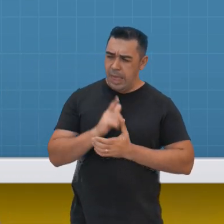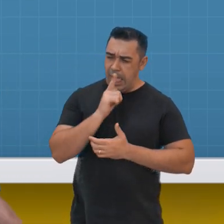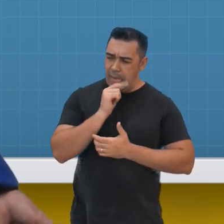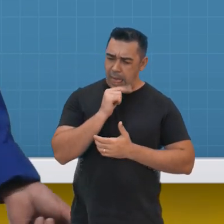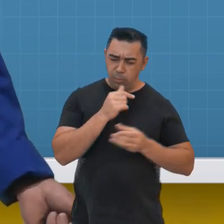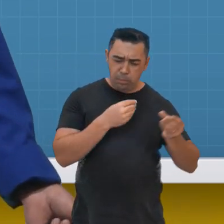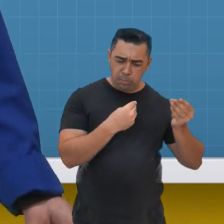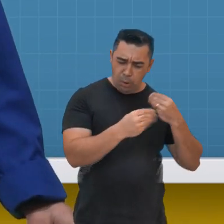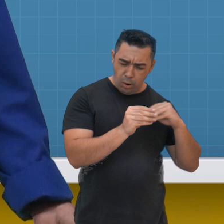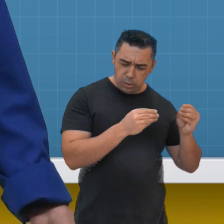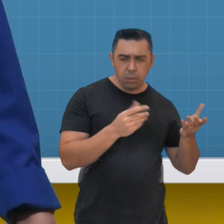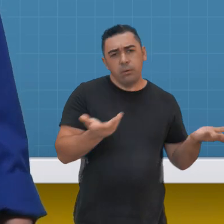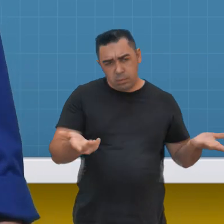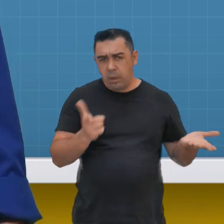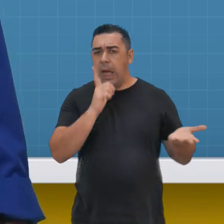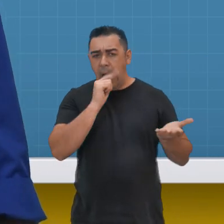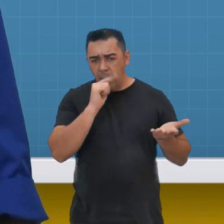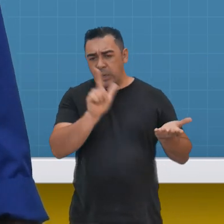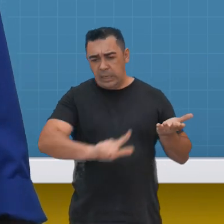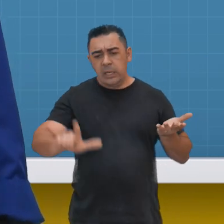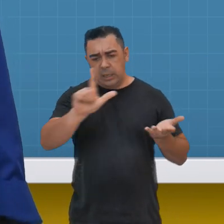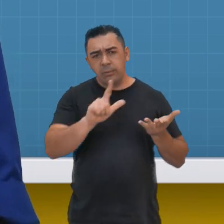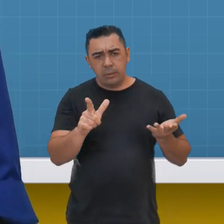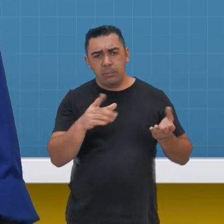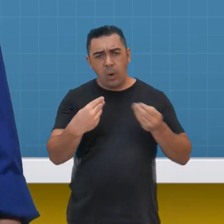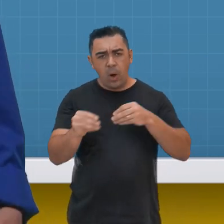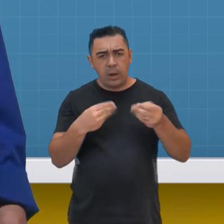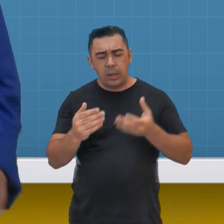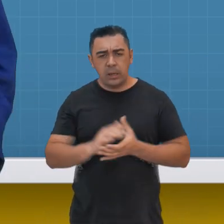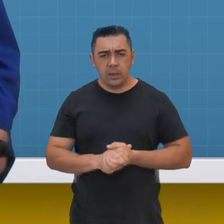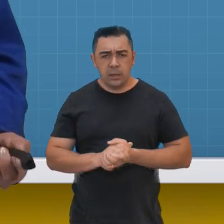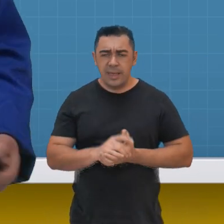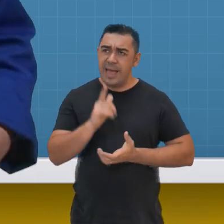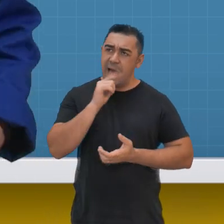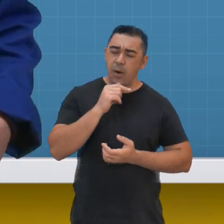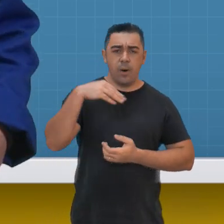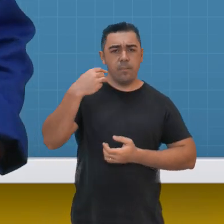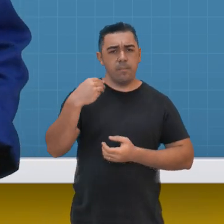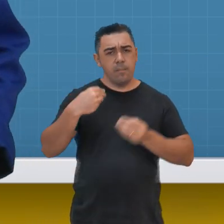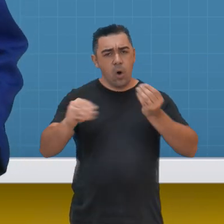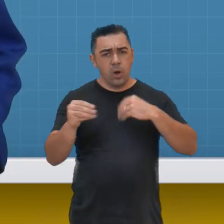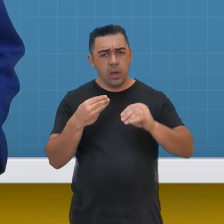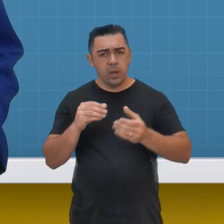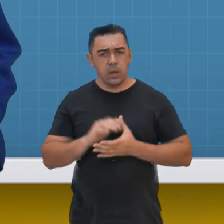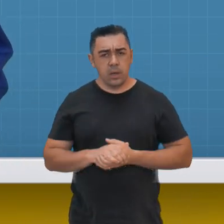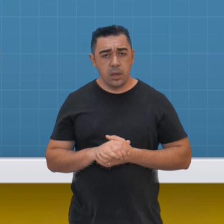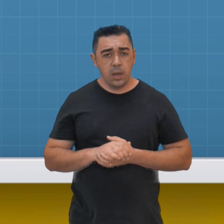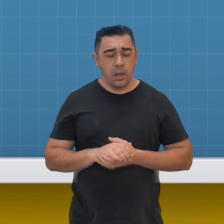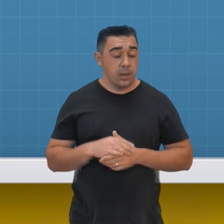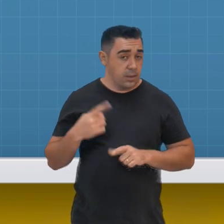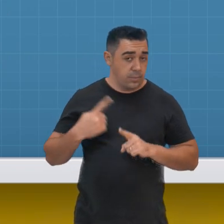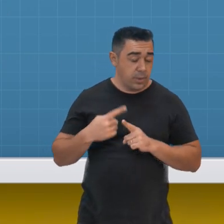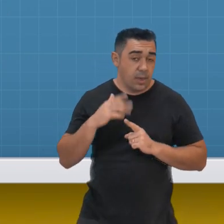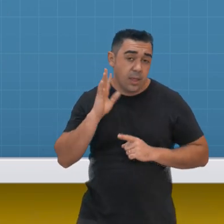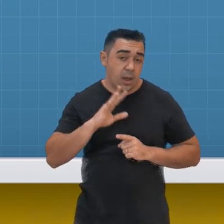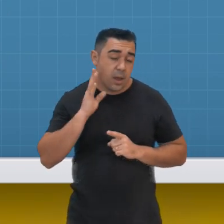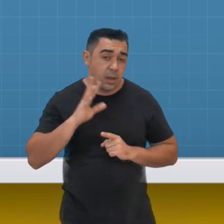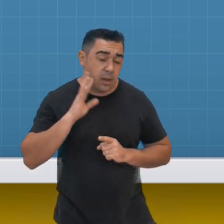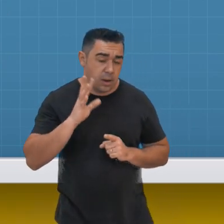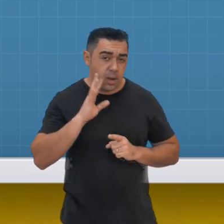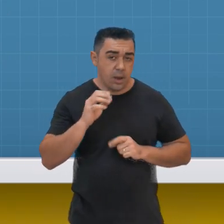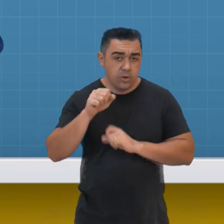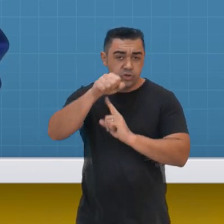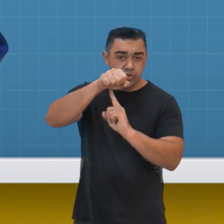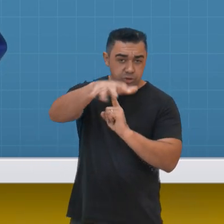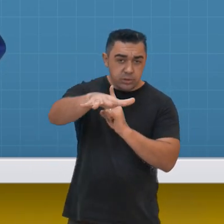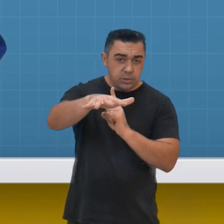água mole? Claro que a água é mole. Sim, a água é mole. E por que fala água mole? É bem legal, o provérbio